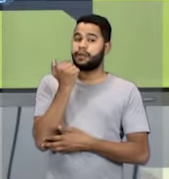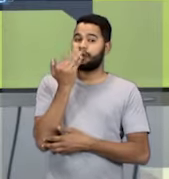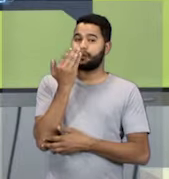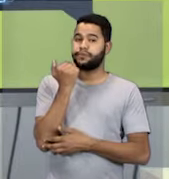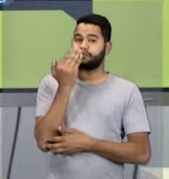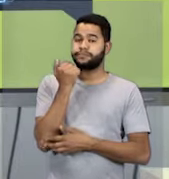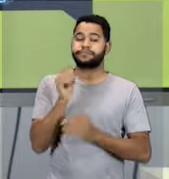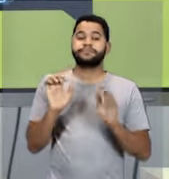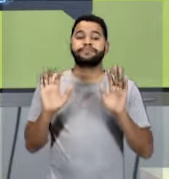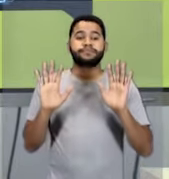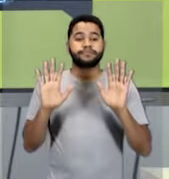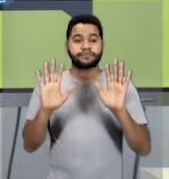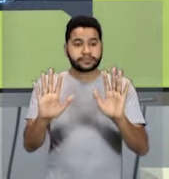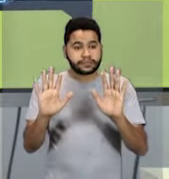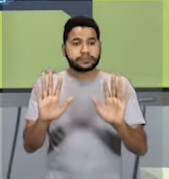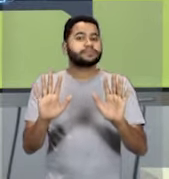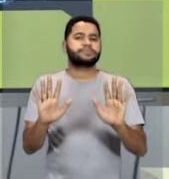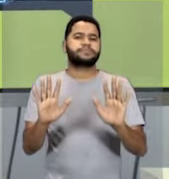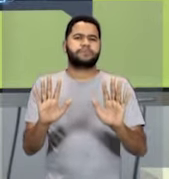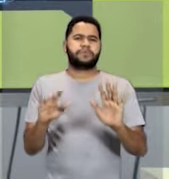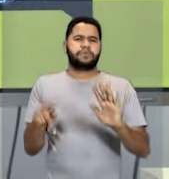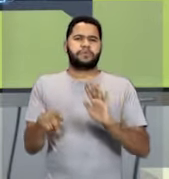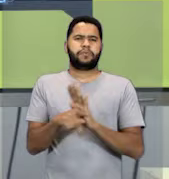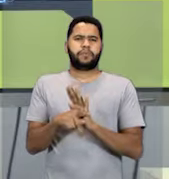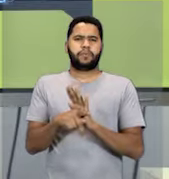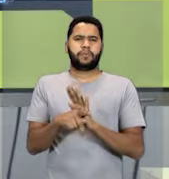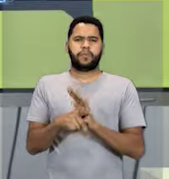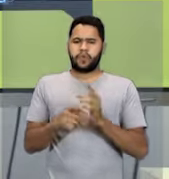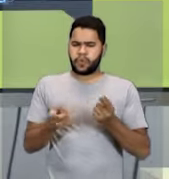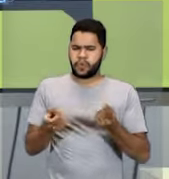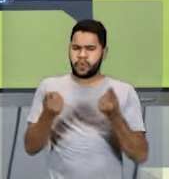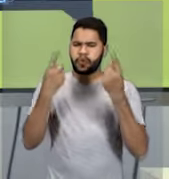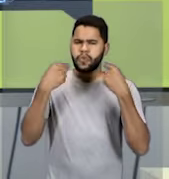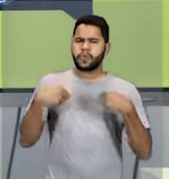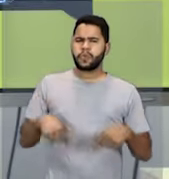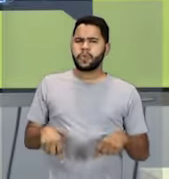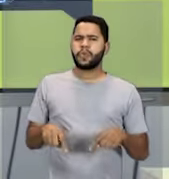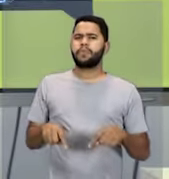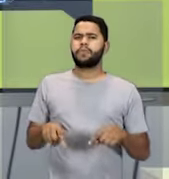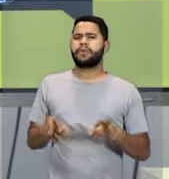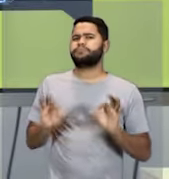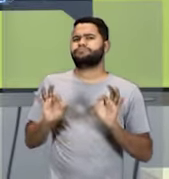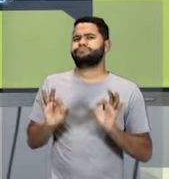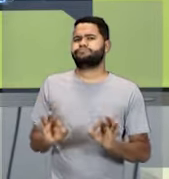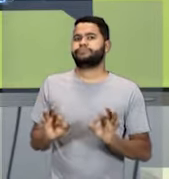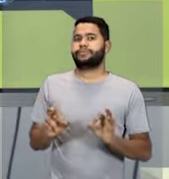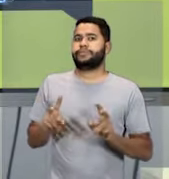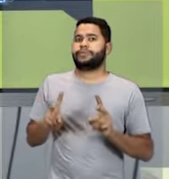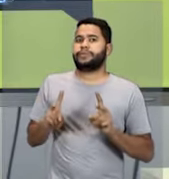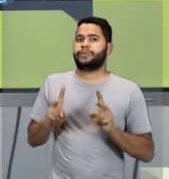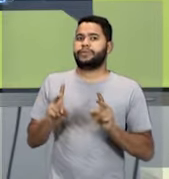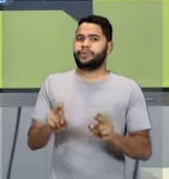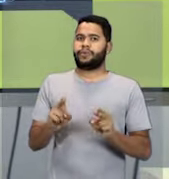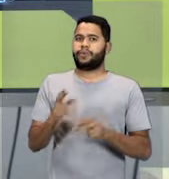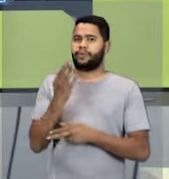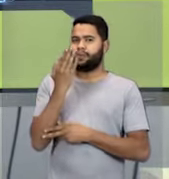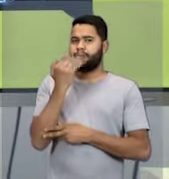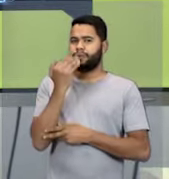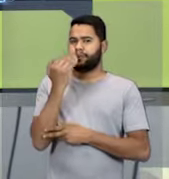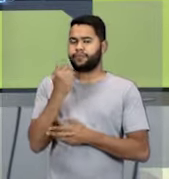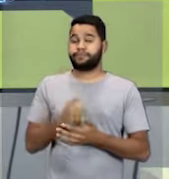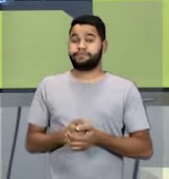alimentos, mas ela não serve para o nosso corpo exatamente como ela está nos